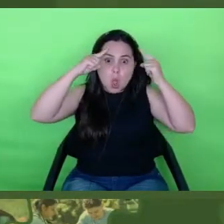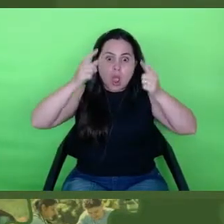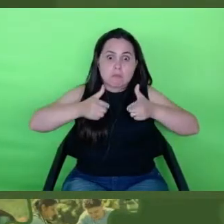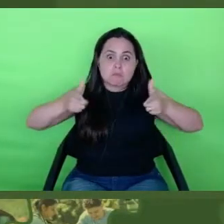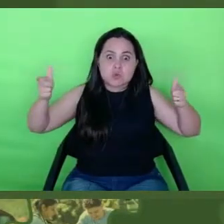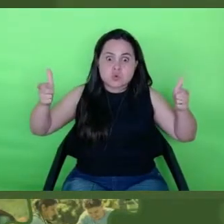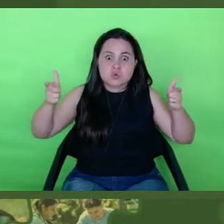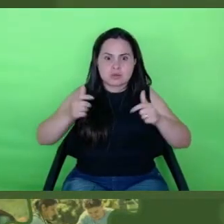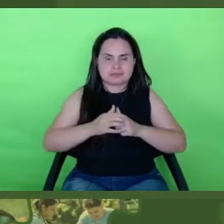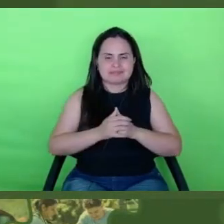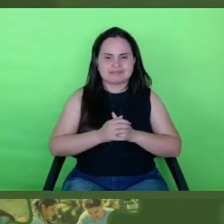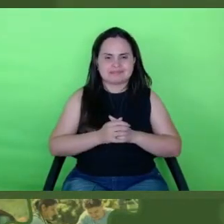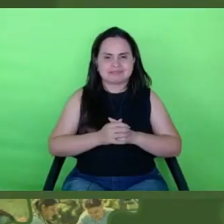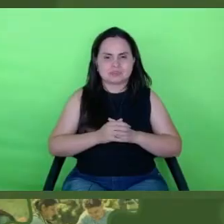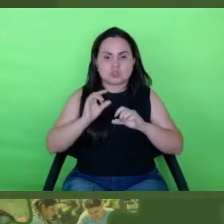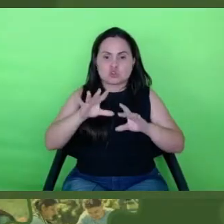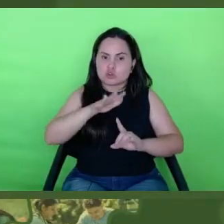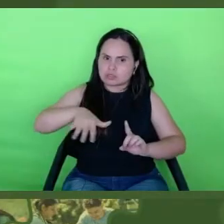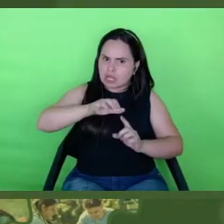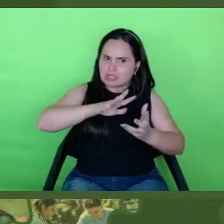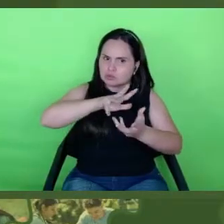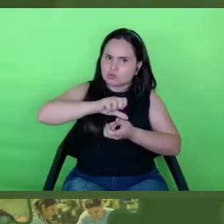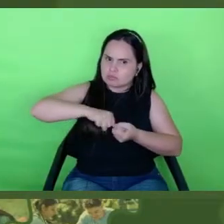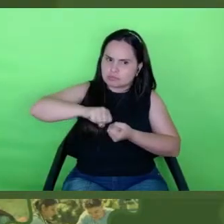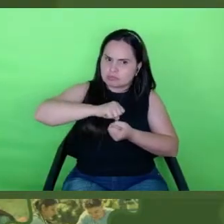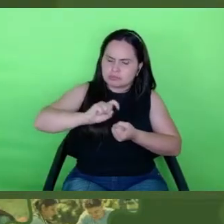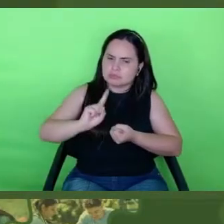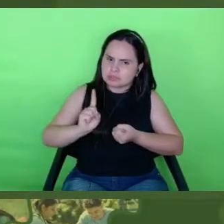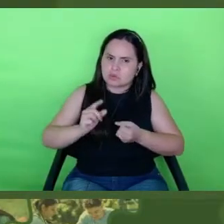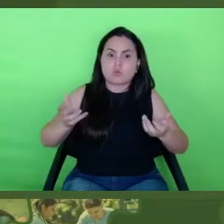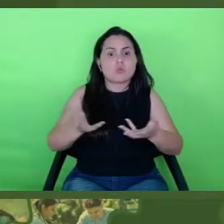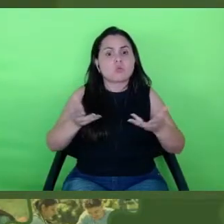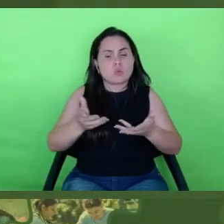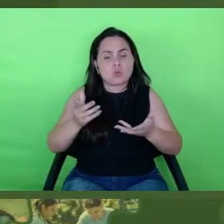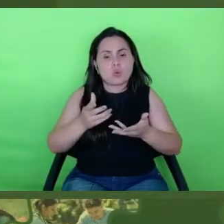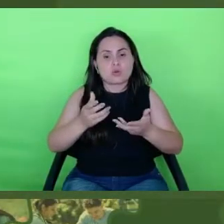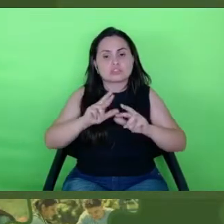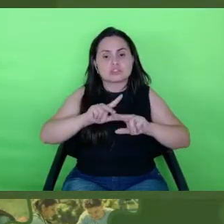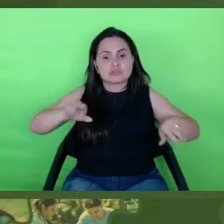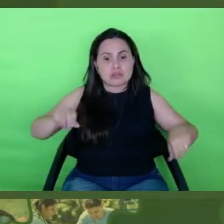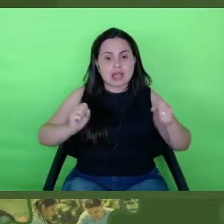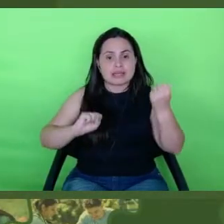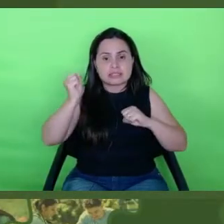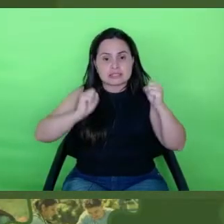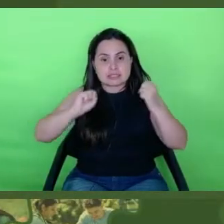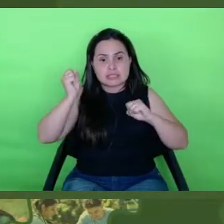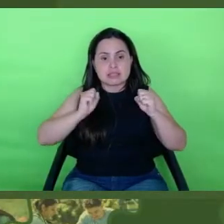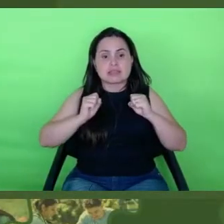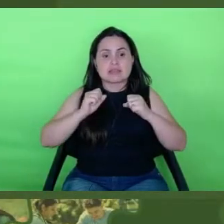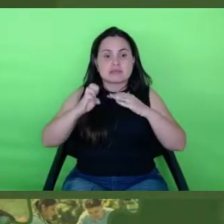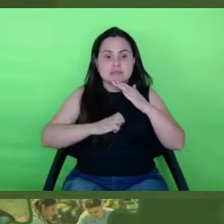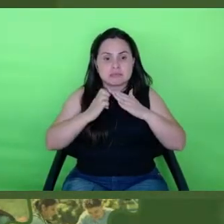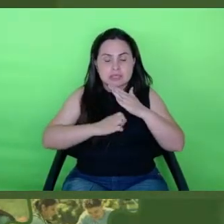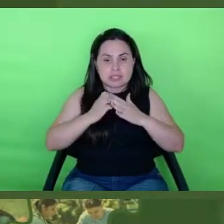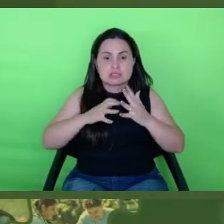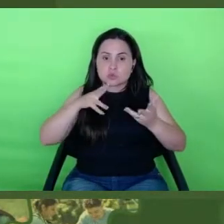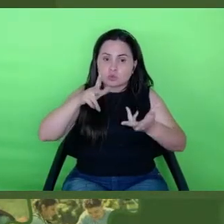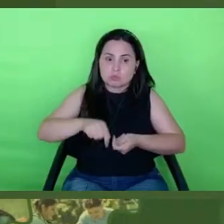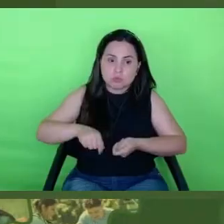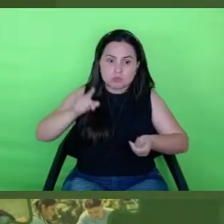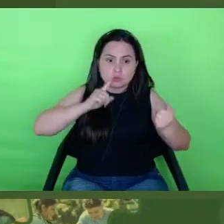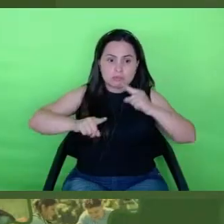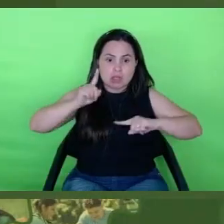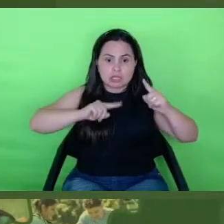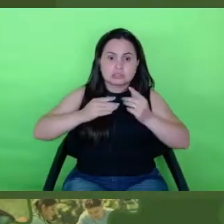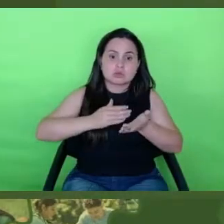grandiosas, nem só na área de sustentabilidade, tá? Hoje, grandes empresas que são dominantes no mundo começaram ali, por exemplo,